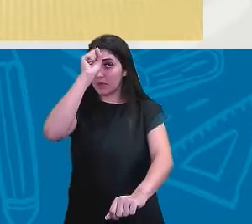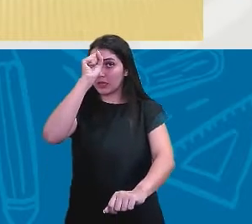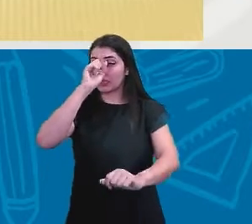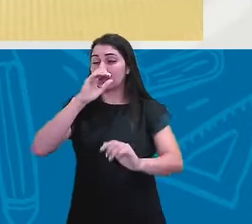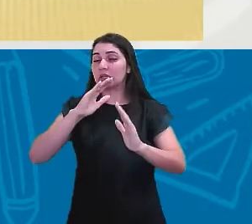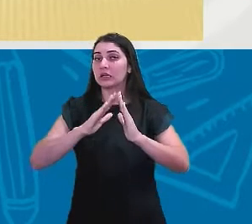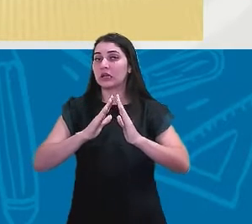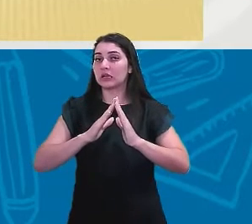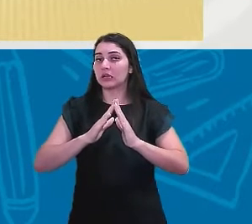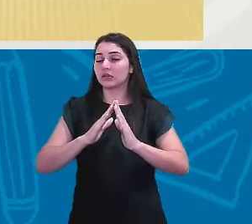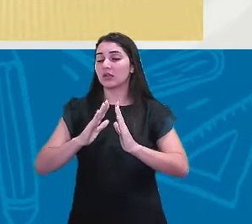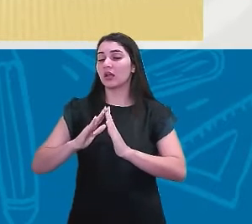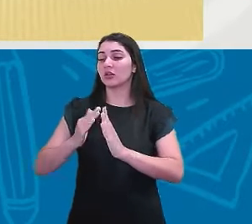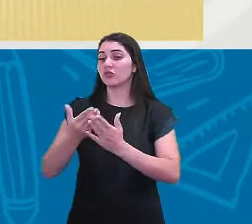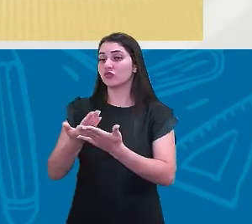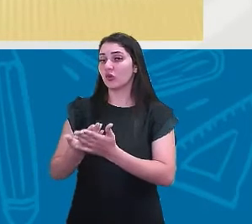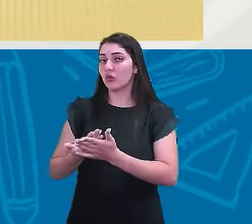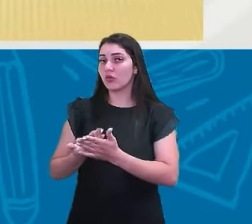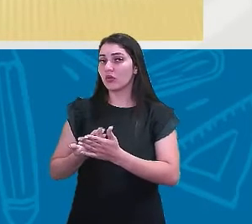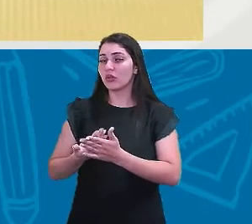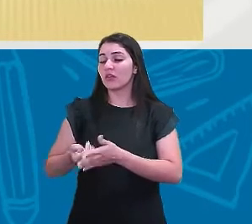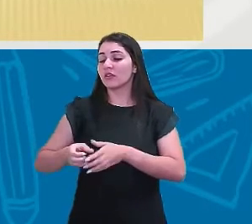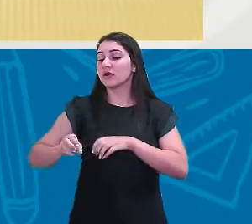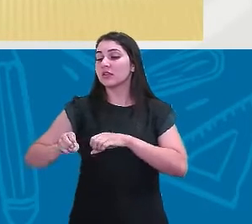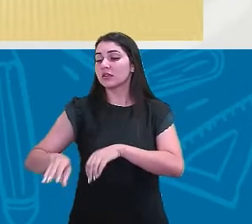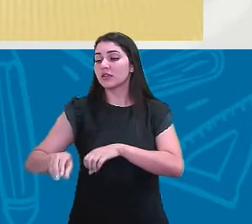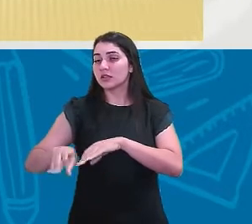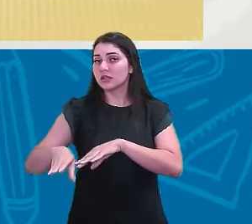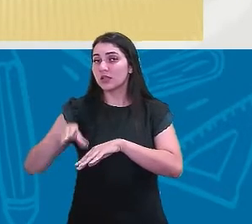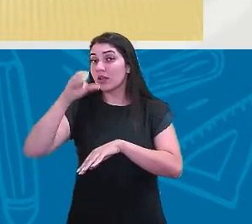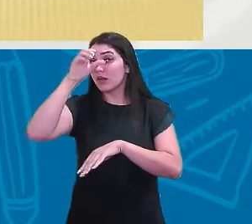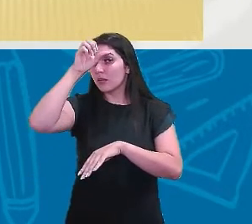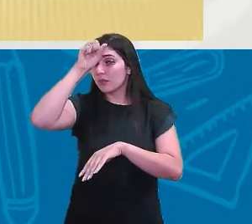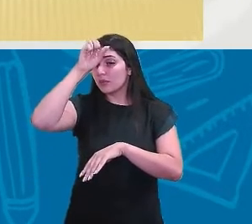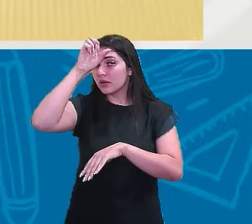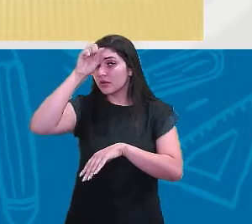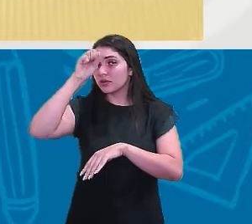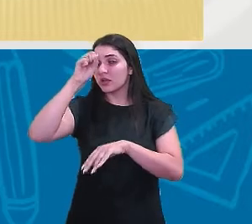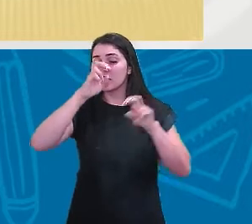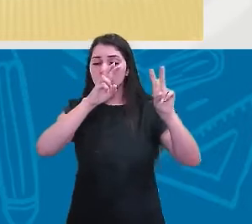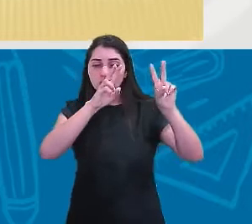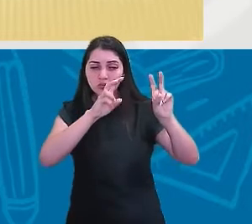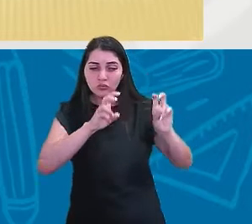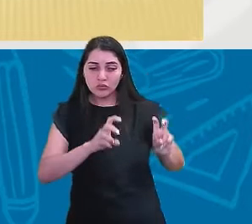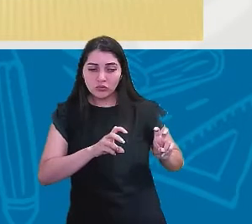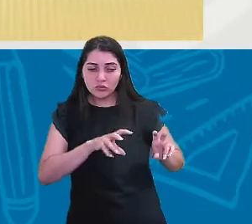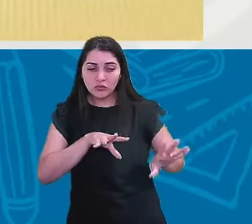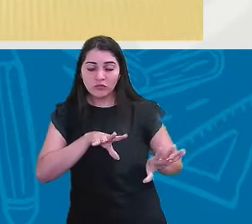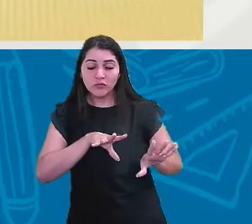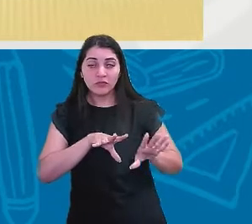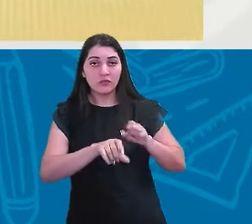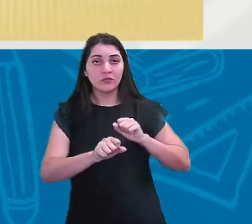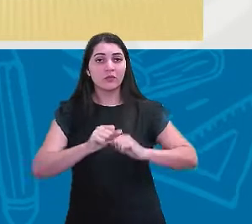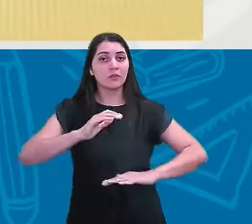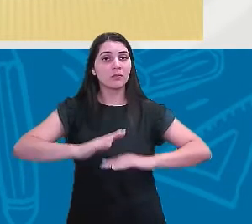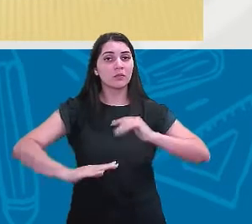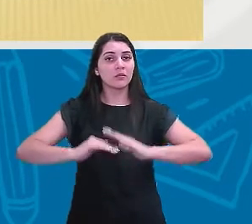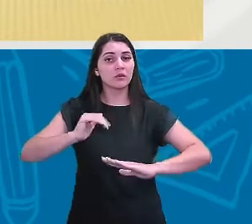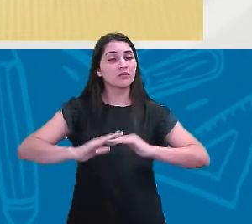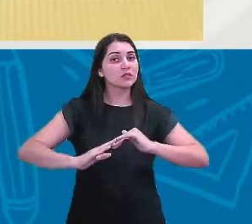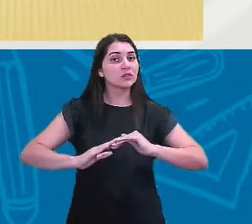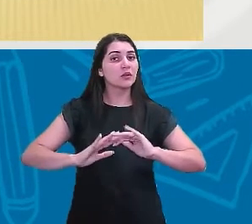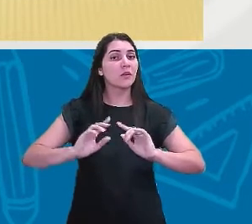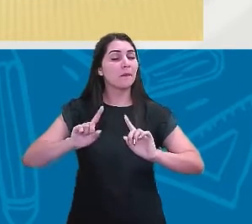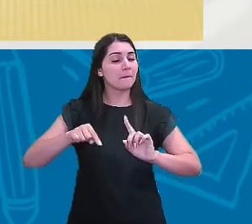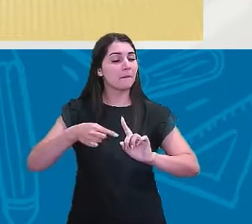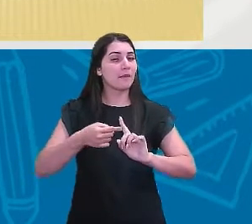vai alimentar o aluno com o aprendizado, vai alimentar com conteúdos, vai formar este profissional. Mas